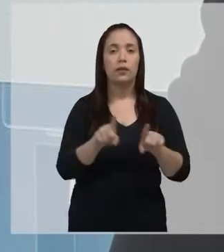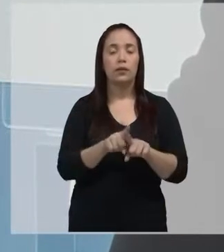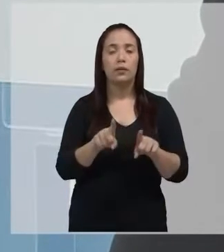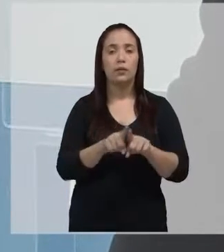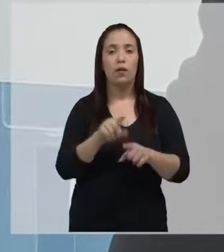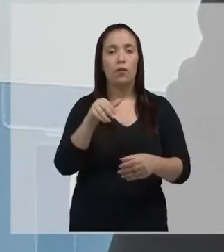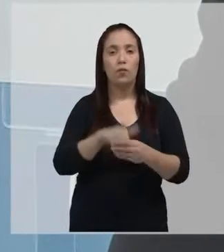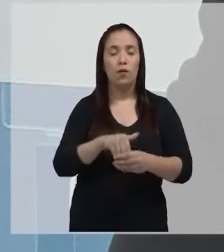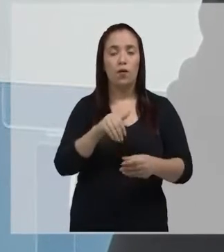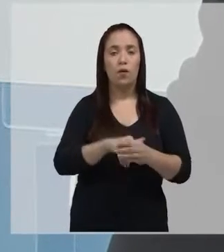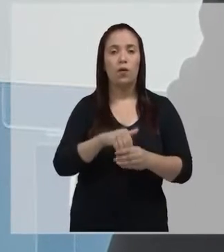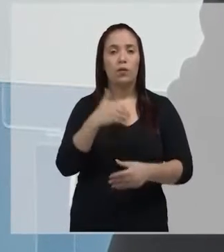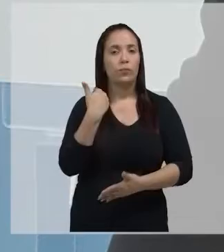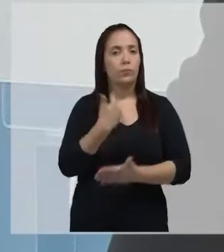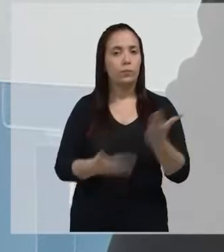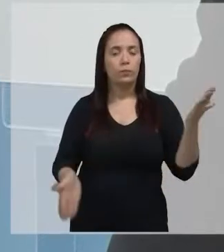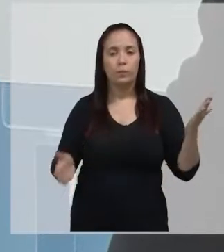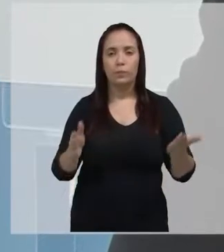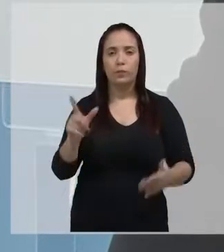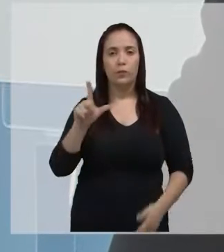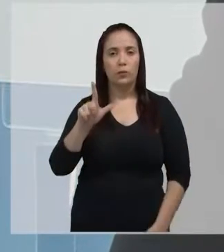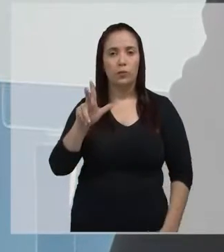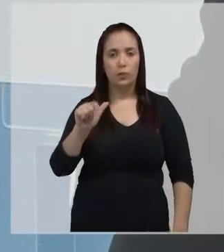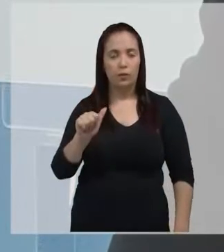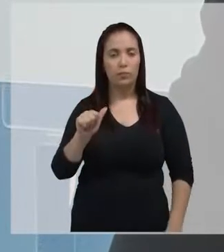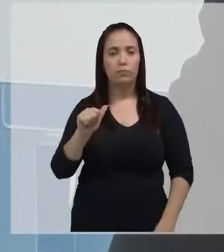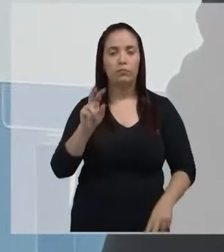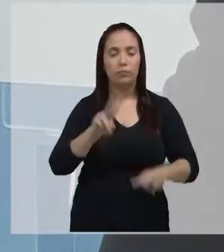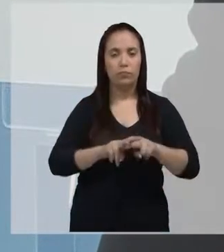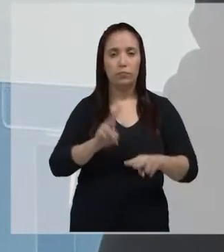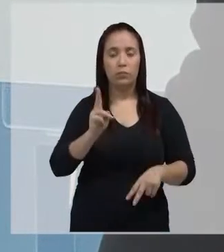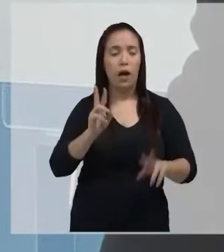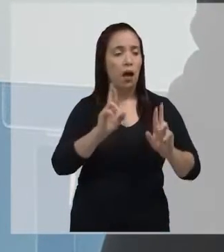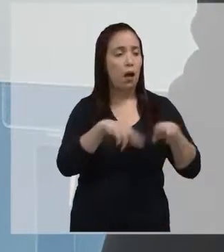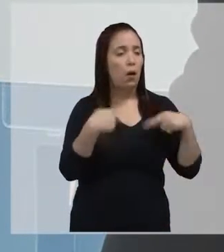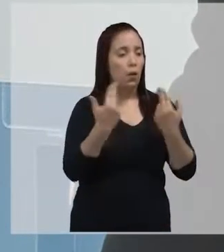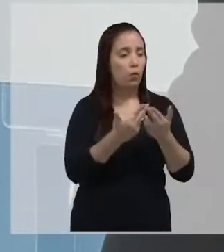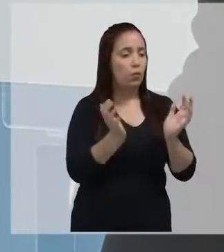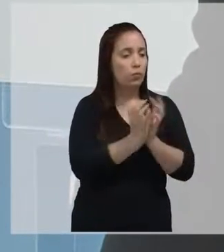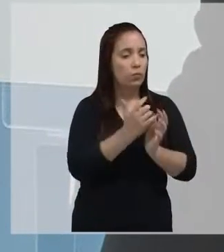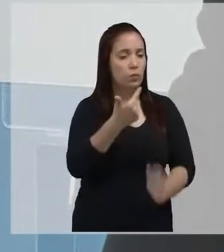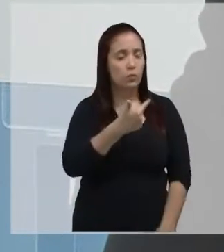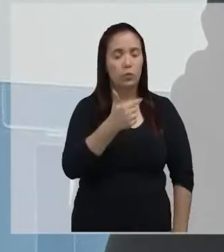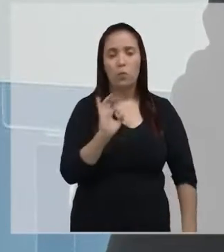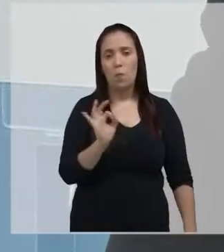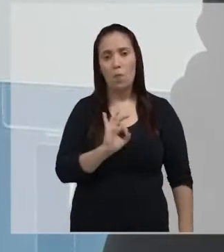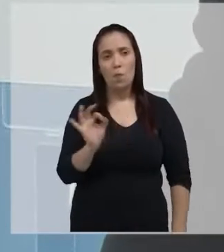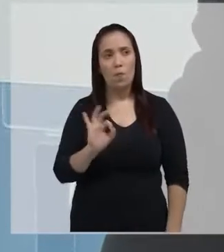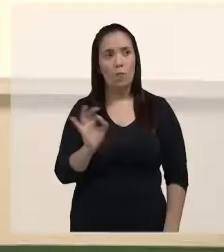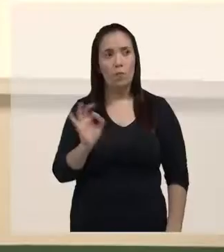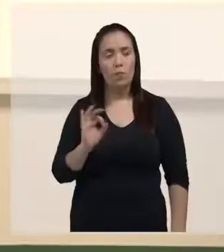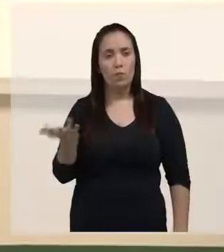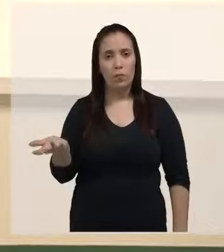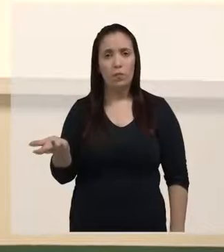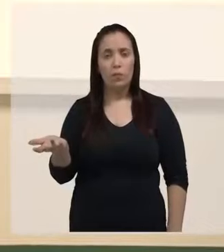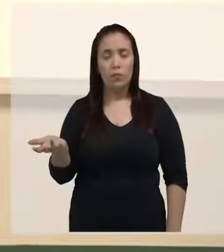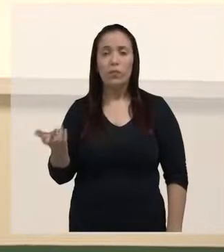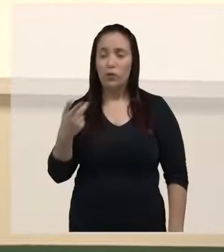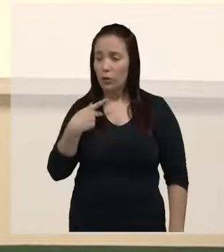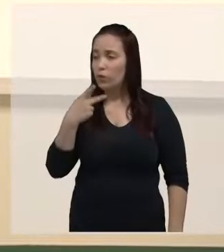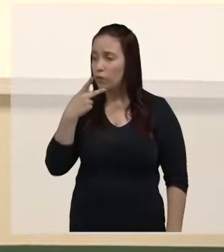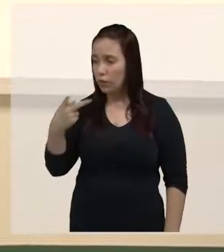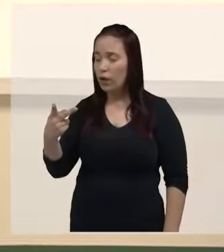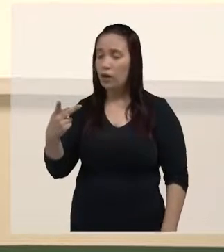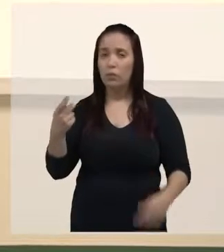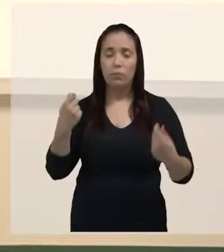liquidou que o Lula não vai ser solto, essa decisão não houve reunião nem da segunda turma no plenário. Mas foi bom isso. Isso foi bom. Isso, claro, eu estou dizendo, isso deveria